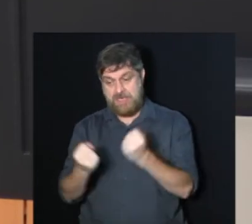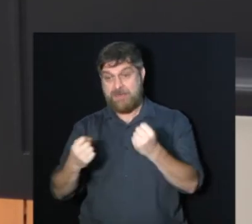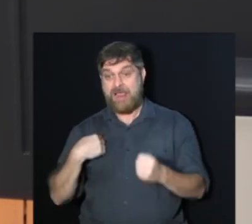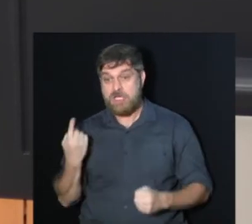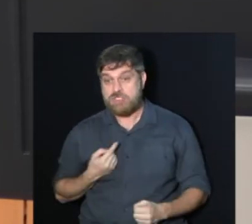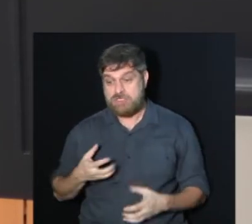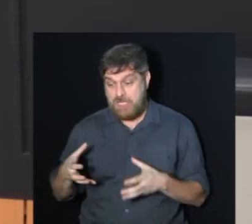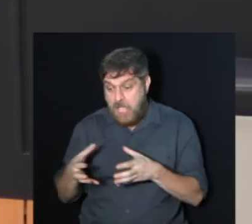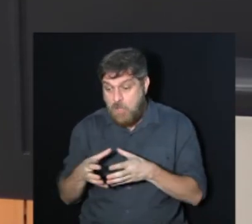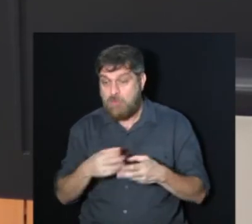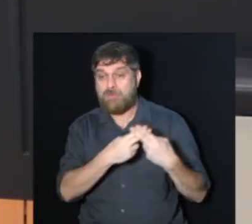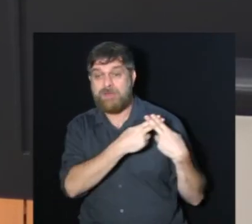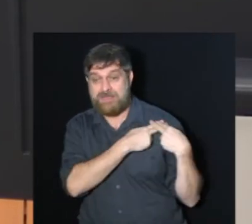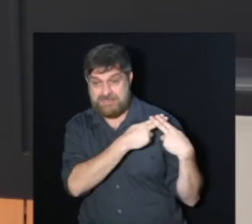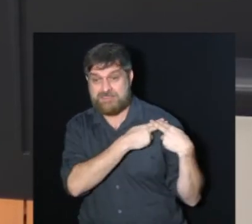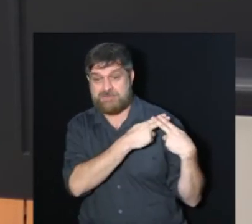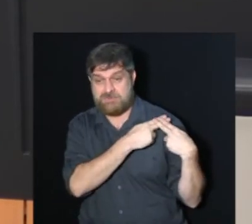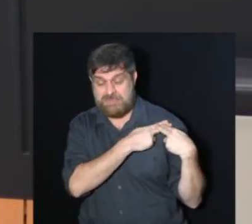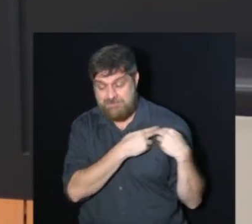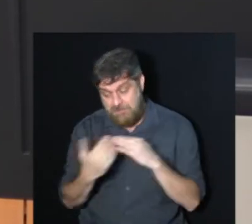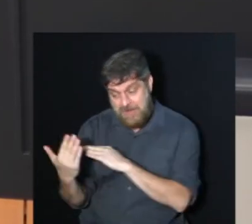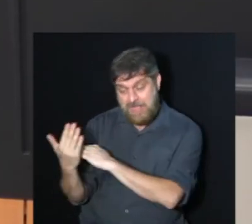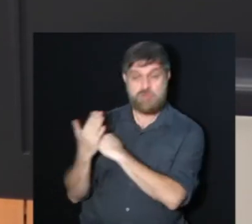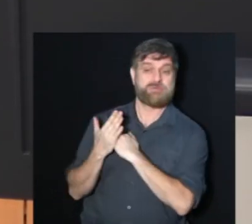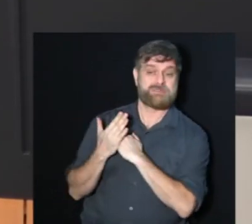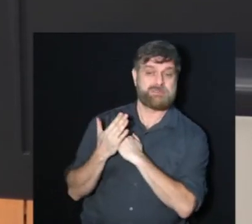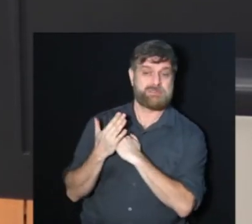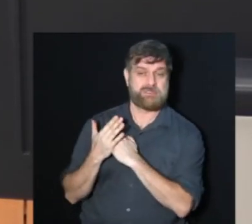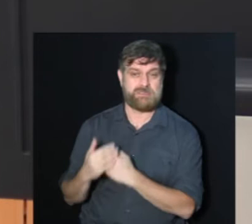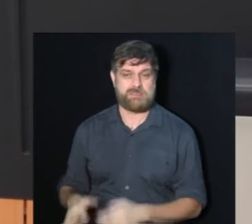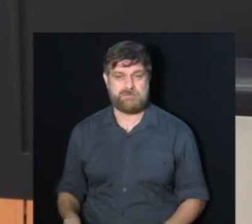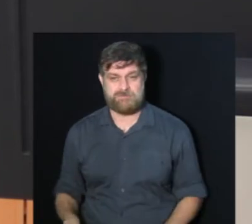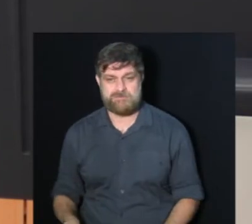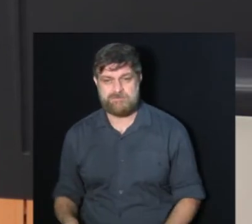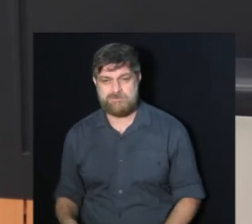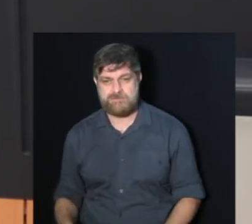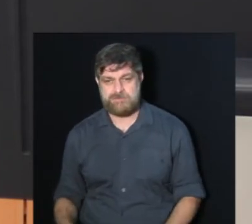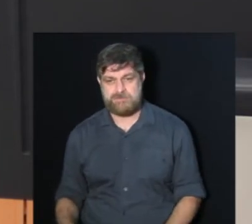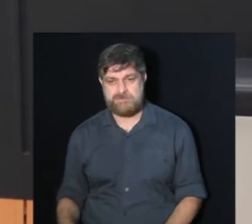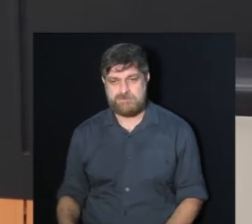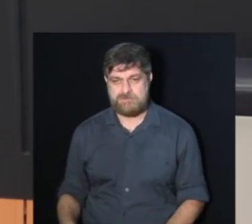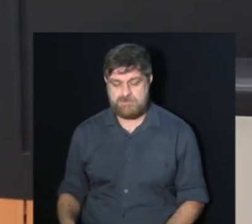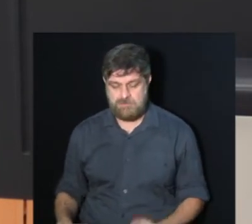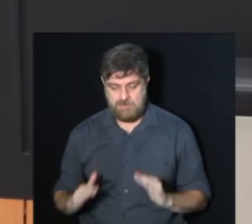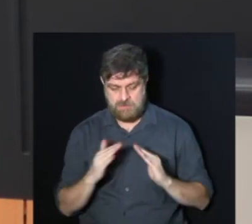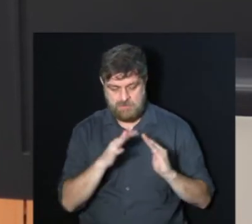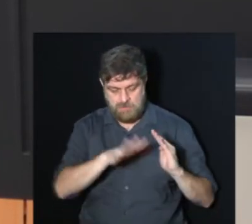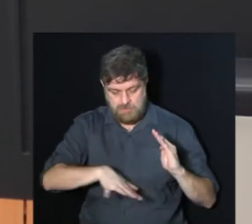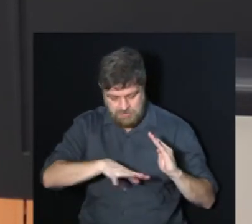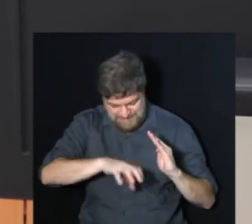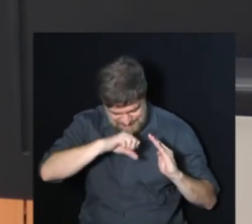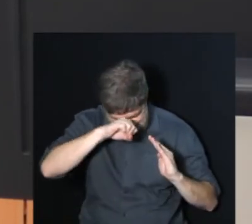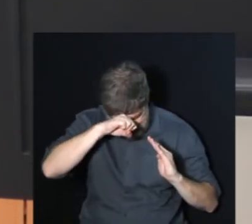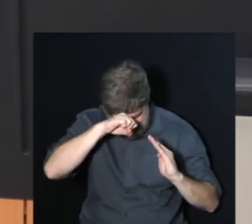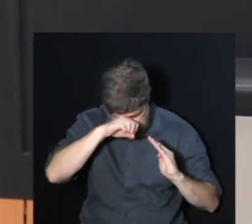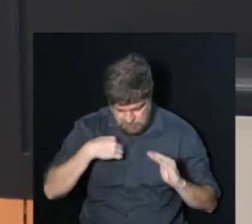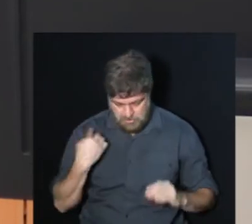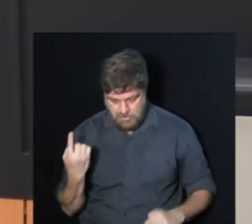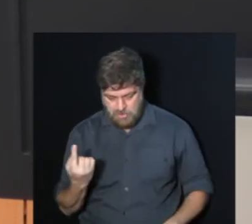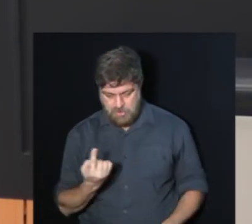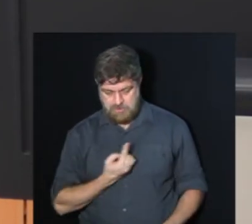órgãos competentes para nos auxiliar. E dentro e fora dos terreiros, nós